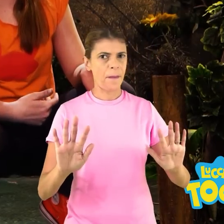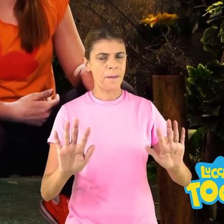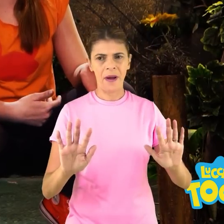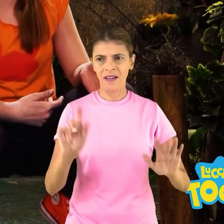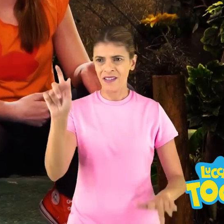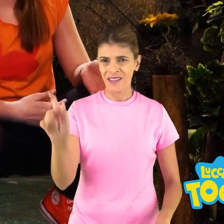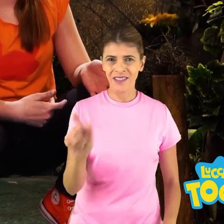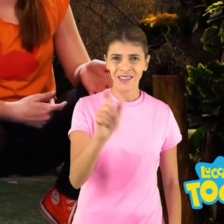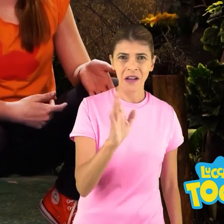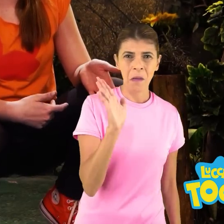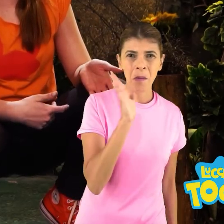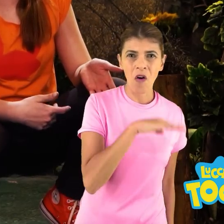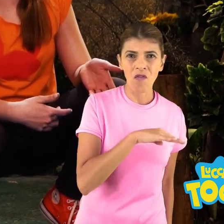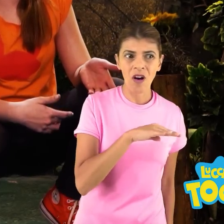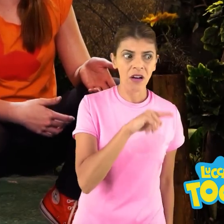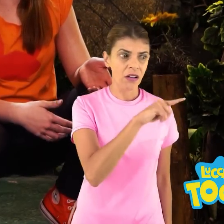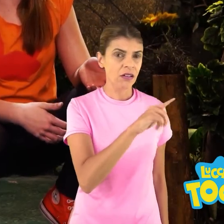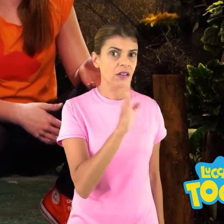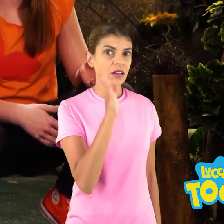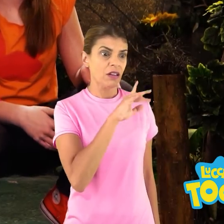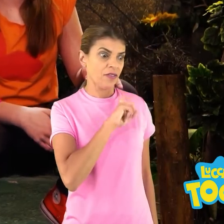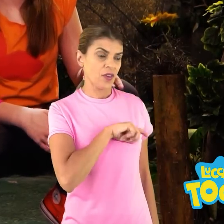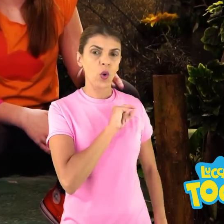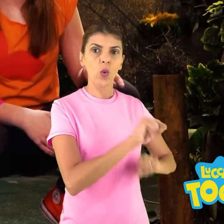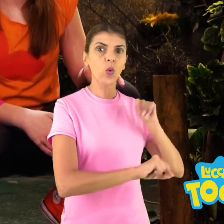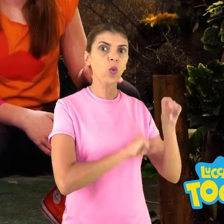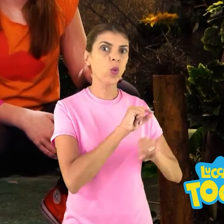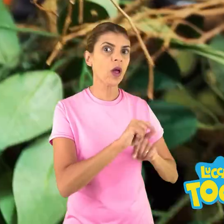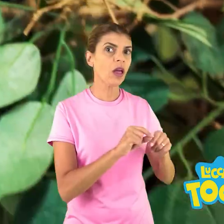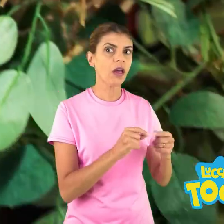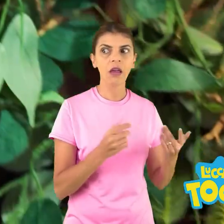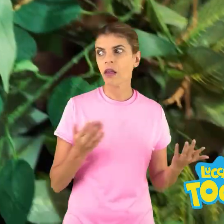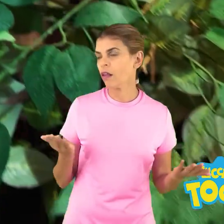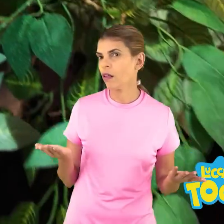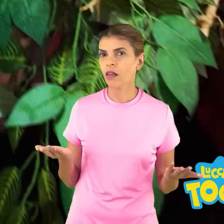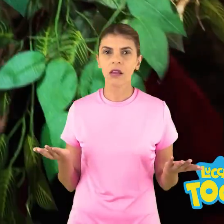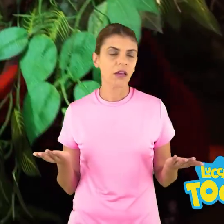são malvados, os vilões são o quê?